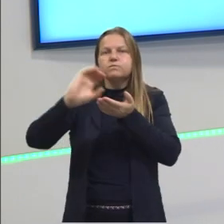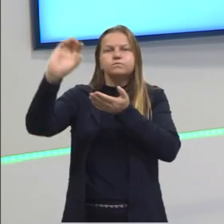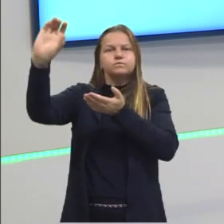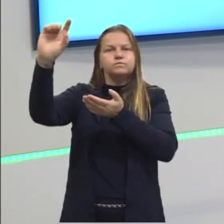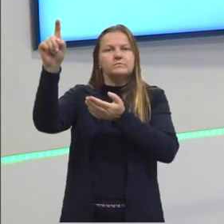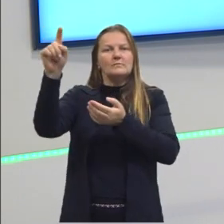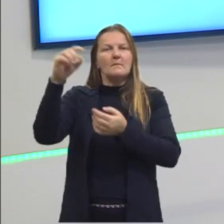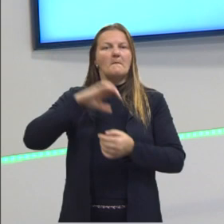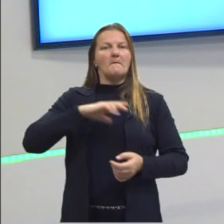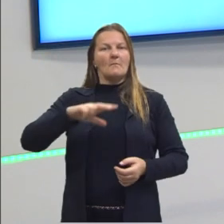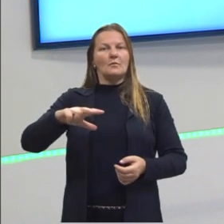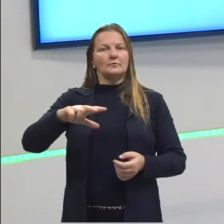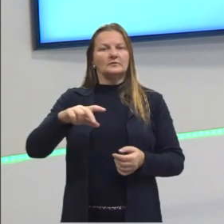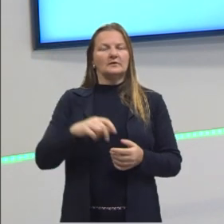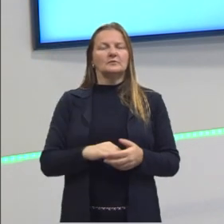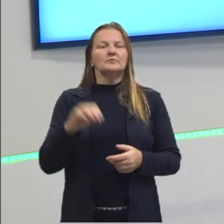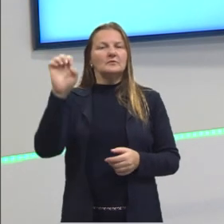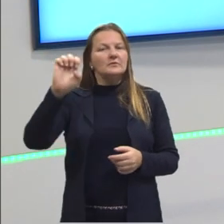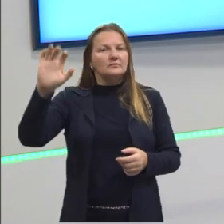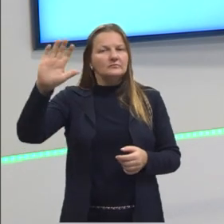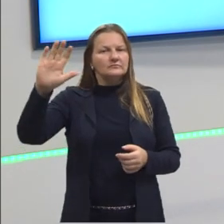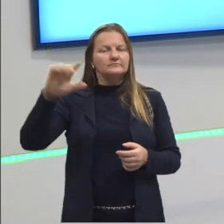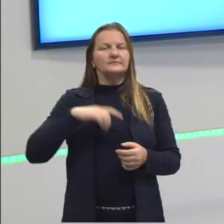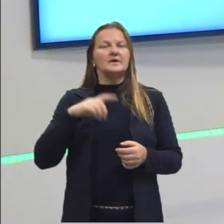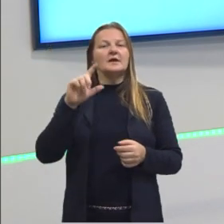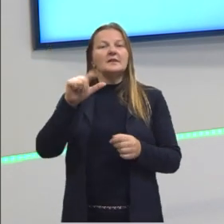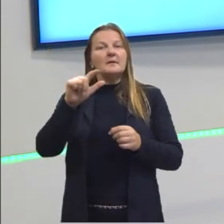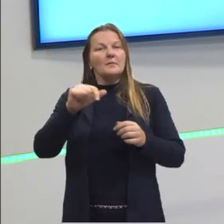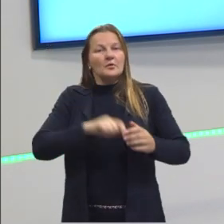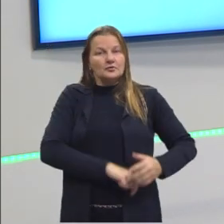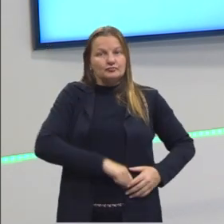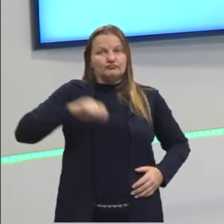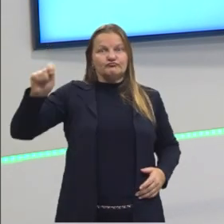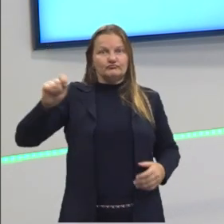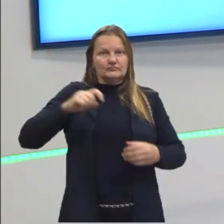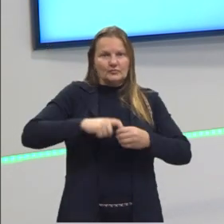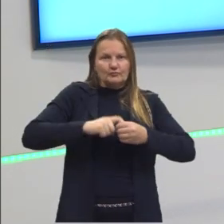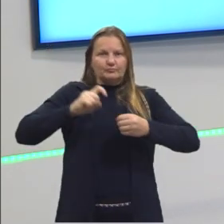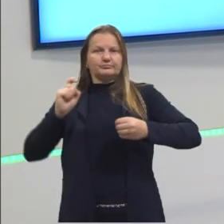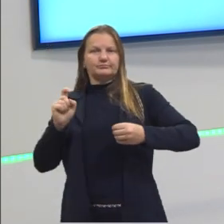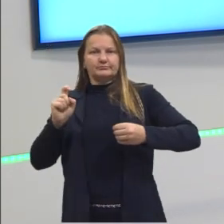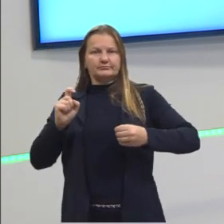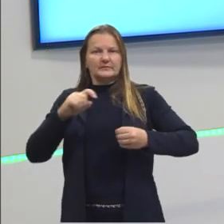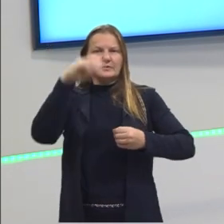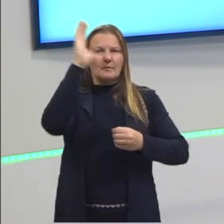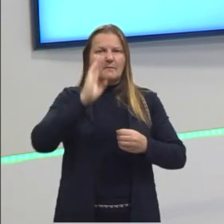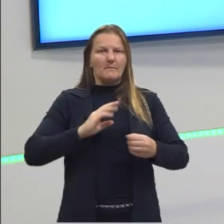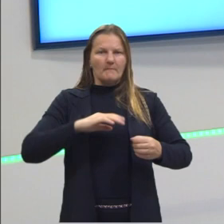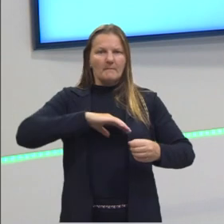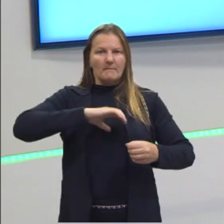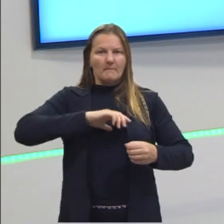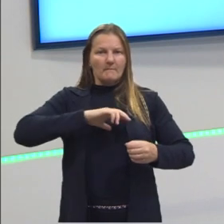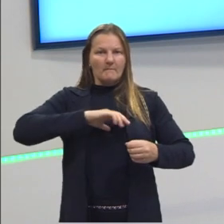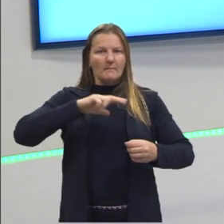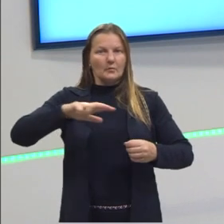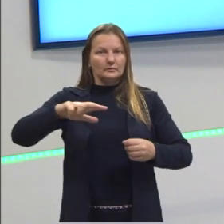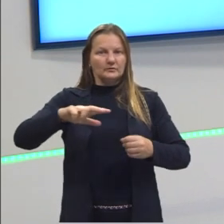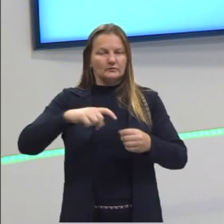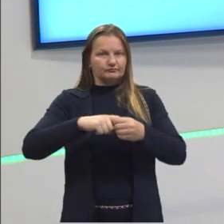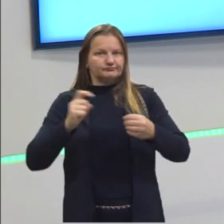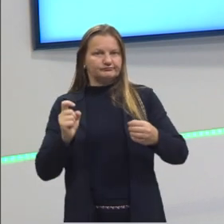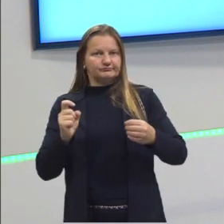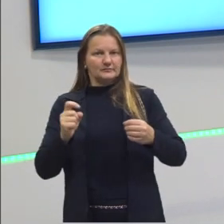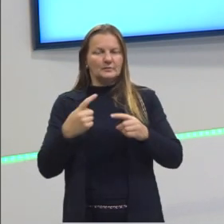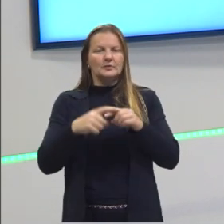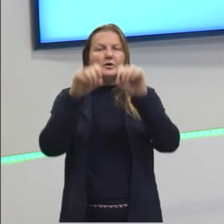quando o Brasil se torna Independente de Portugal a gente está analisando os motivos o porquê e existe alguns historiadores que diziam